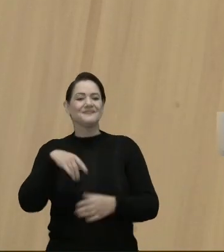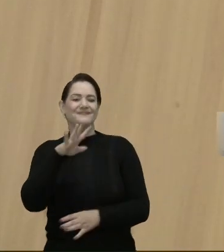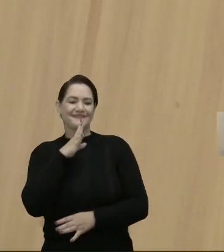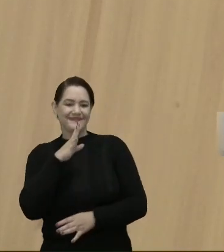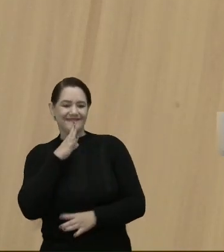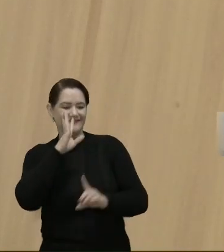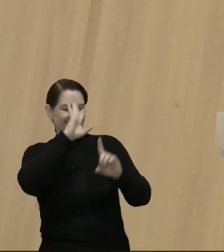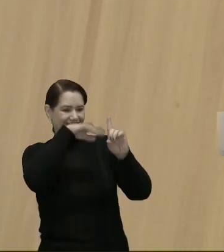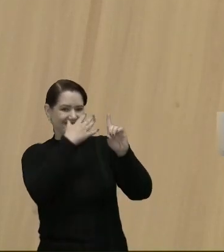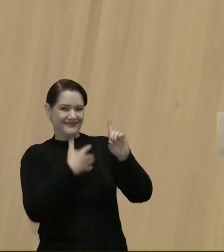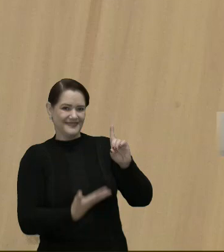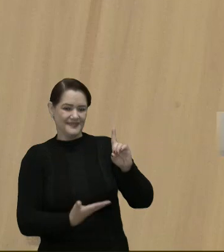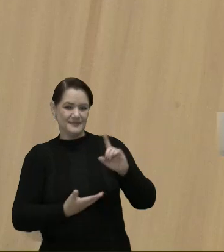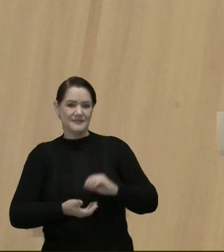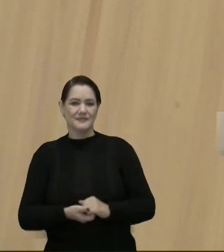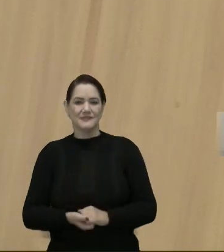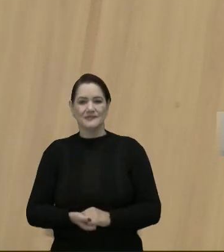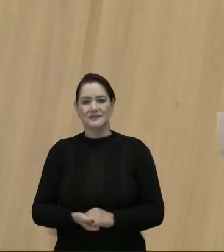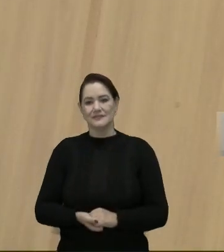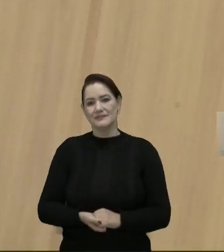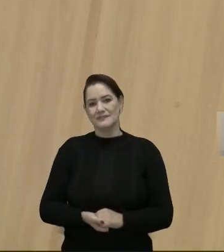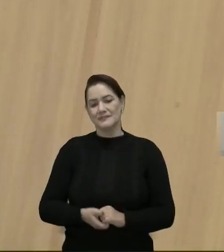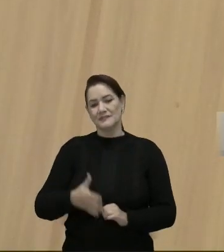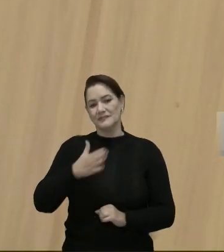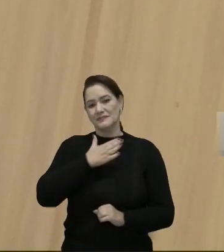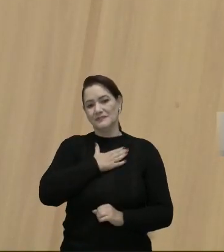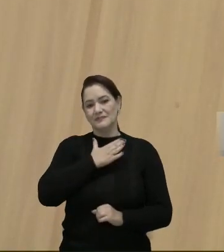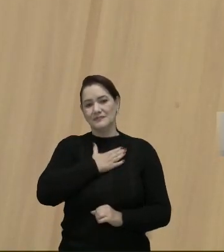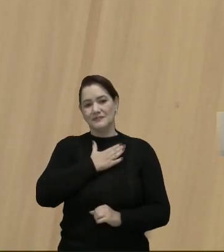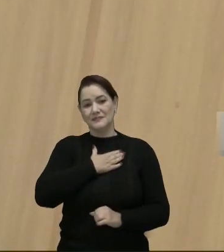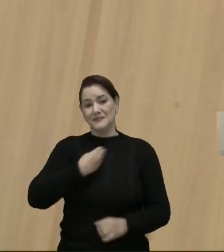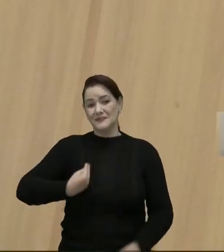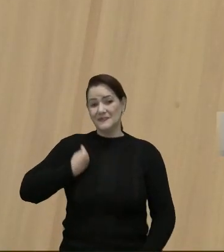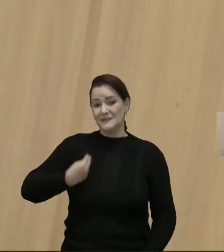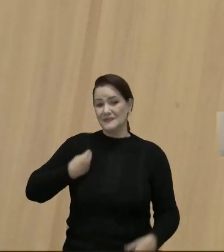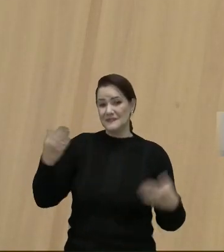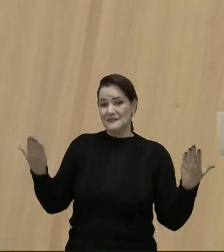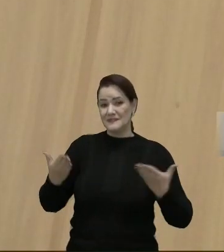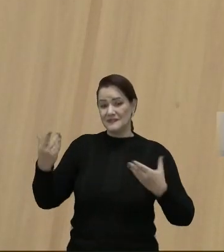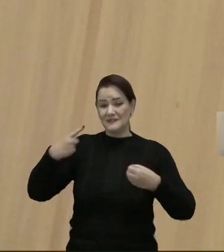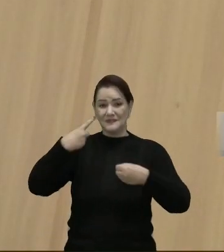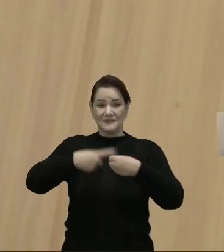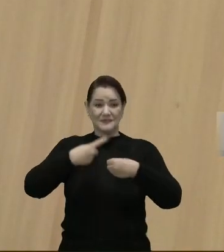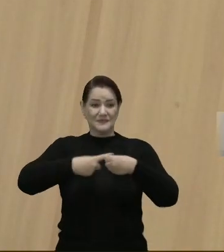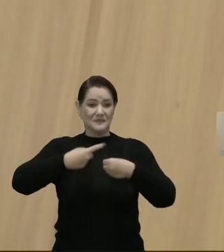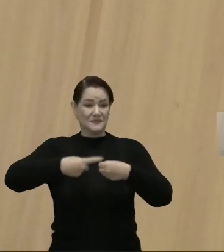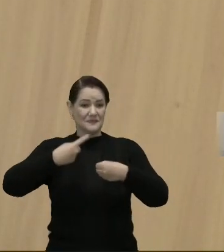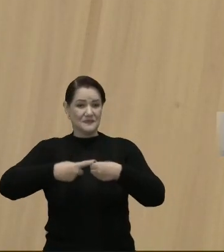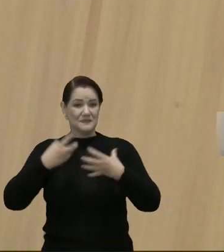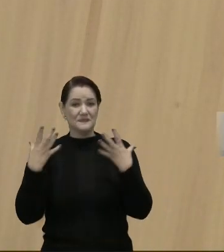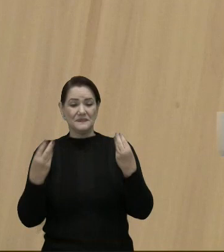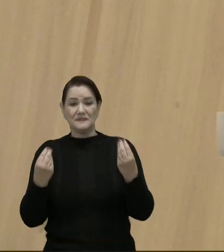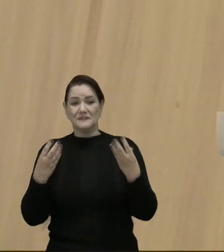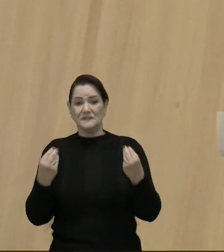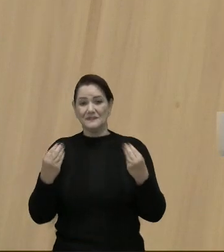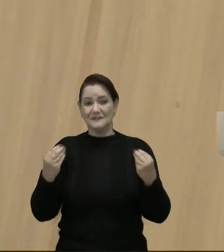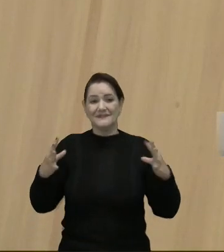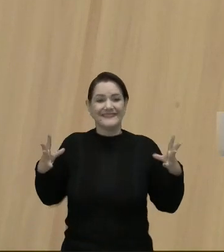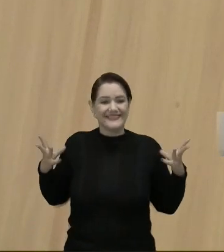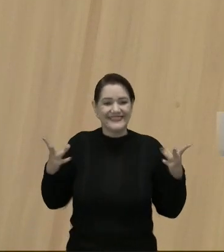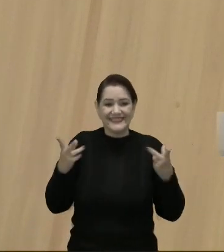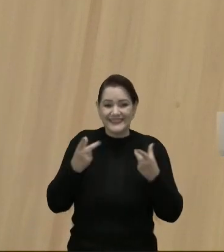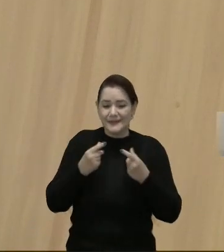essa homenagem. Para mim, estar aqui numa cidade que tem muitos e